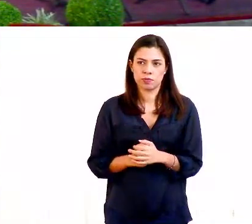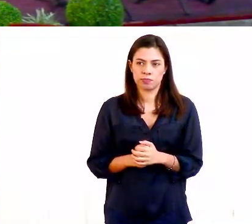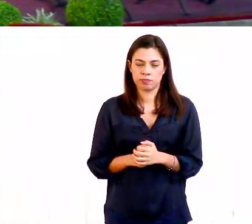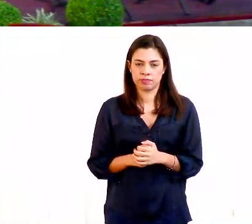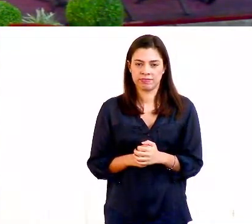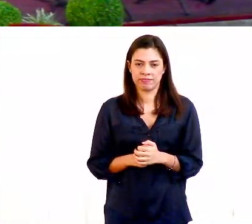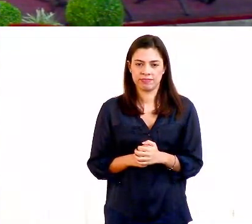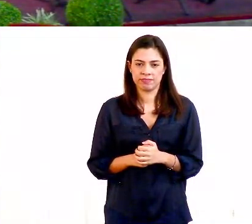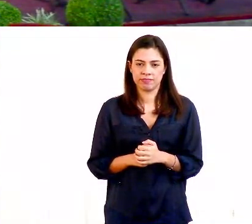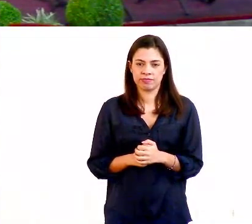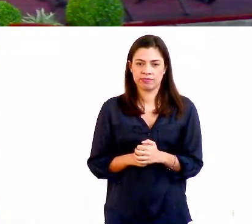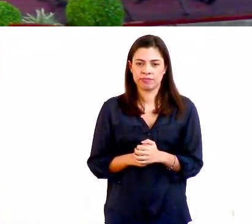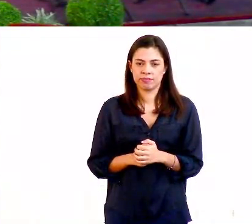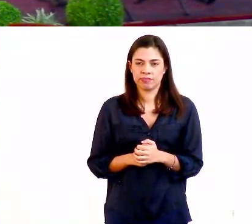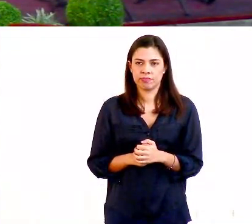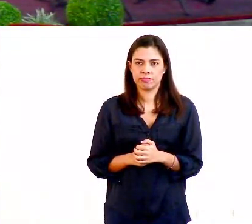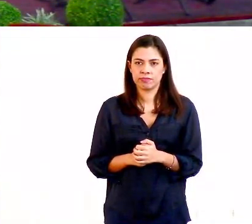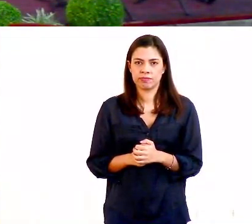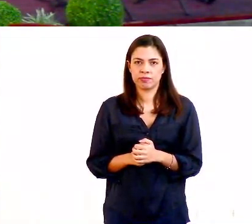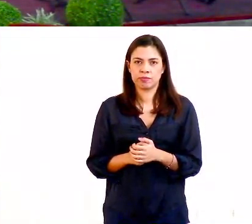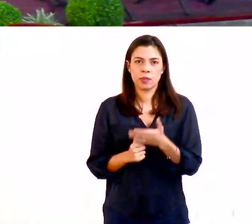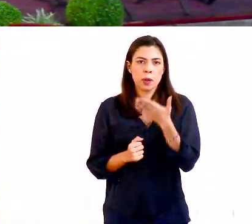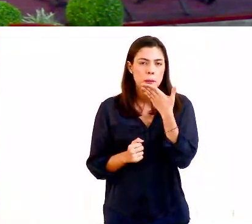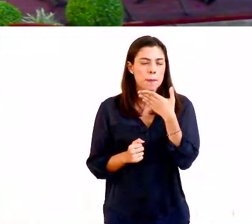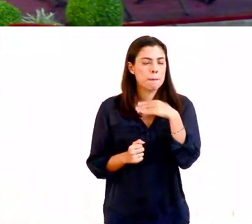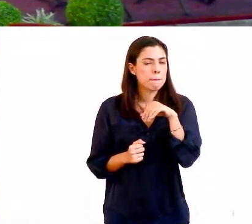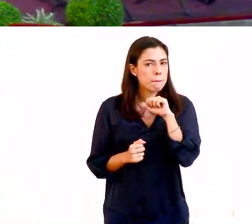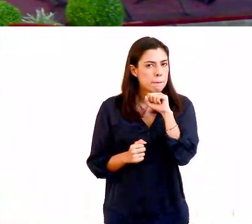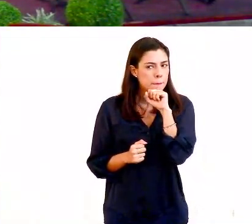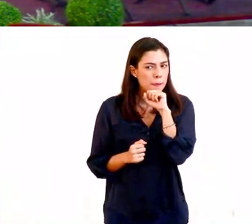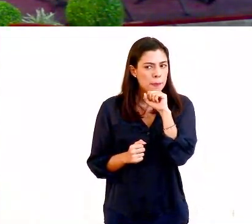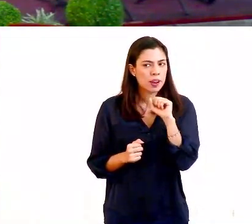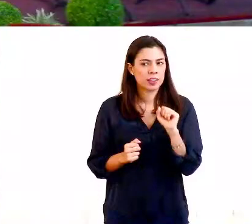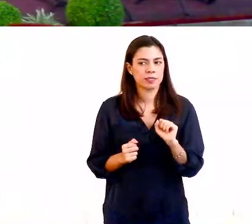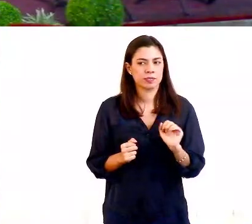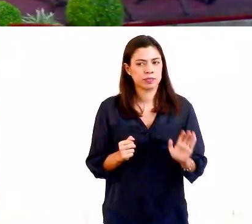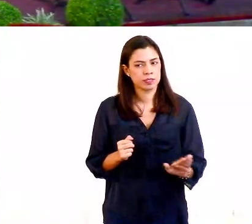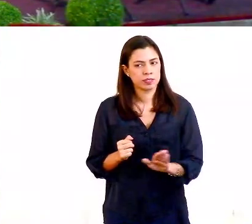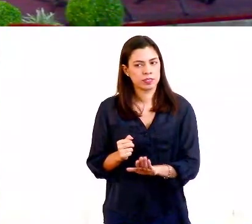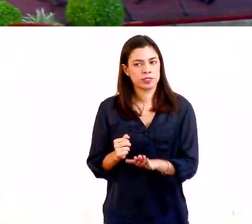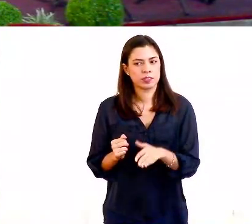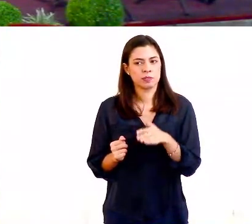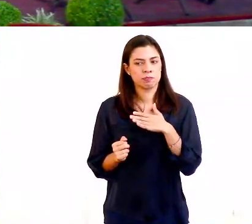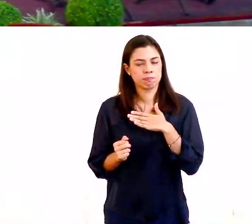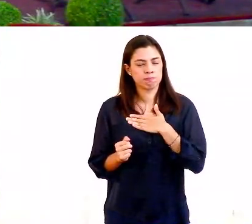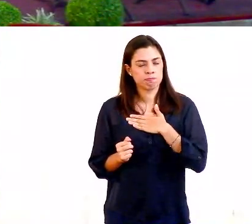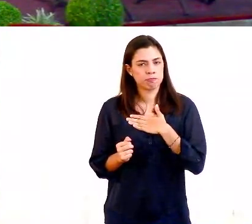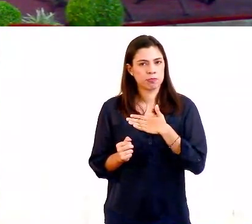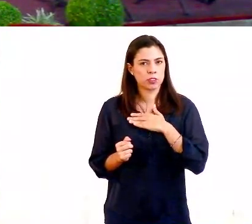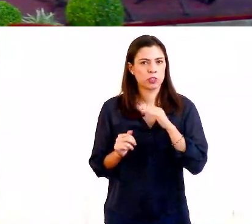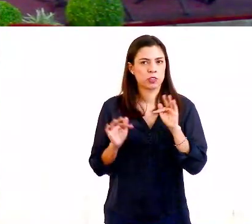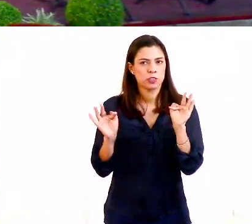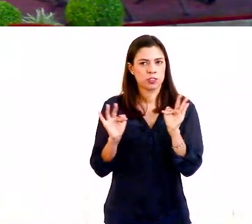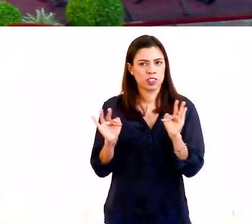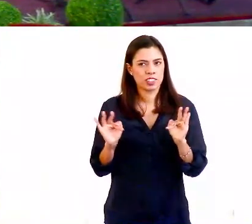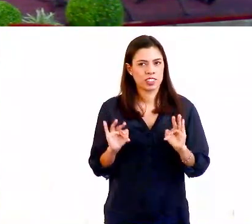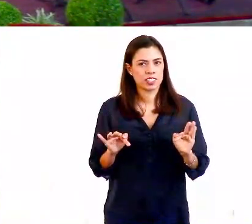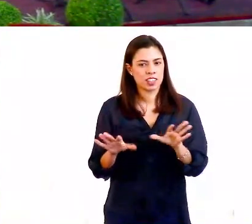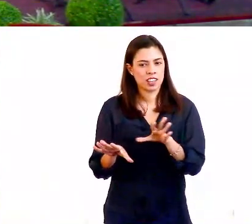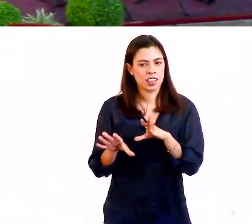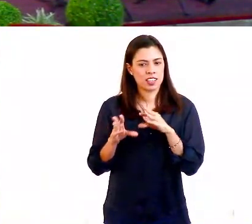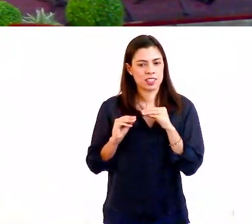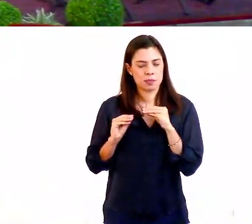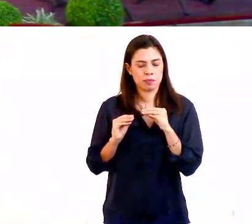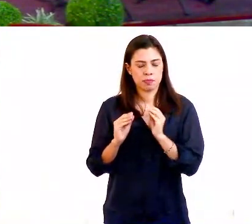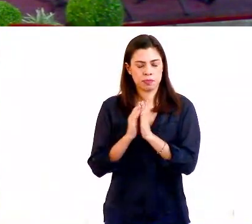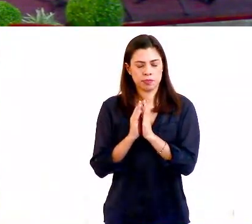Deus. Marido da Vivian, pai do Victor e irmão nosso. Então, uma alegria recebê-lo. Deixa eu orar por ele.